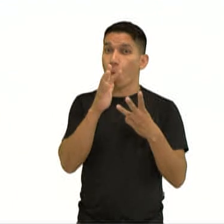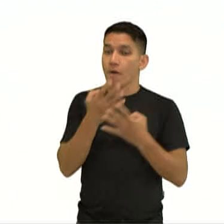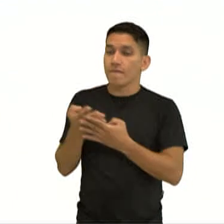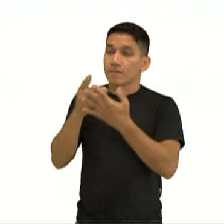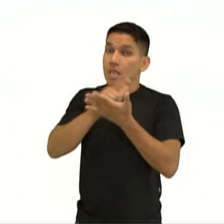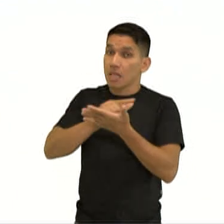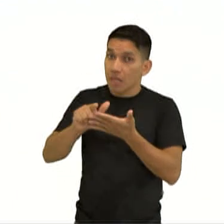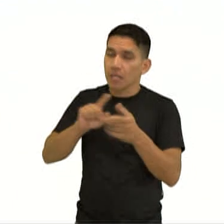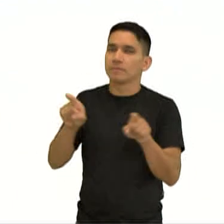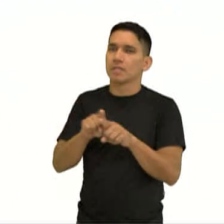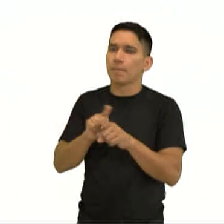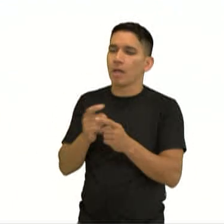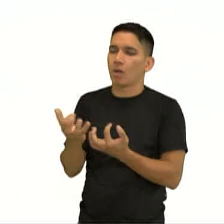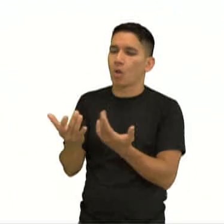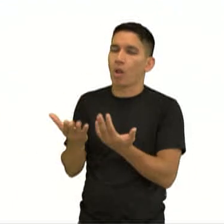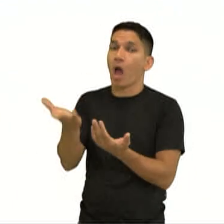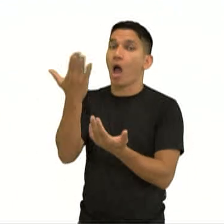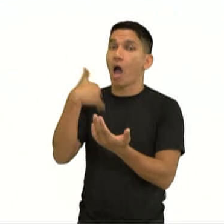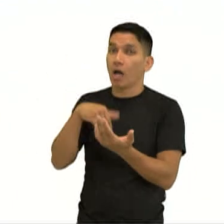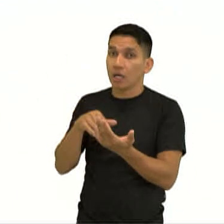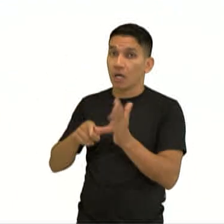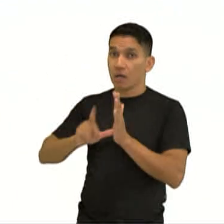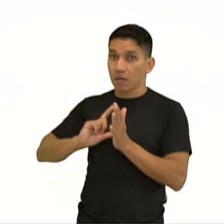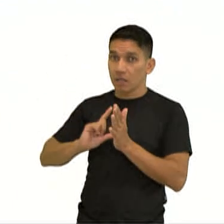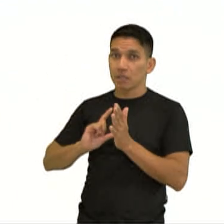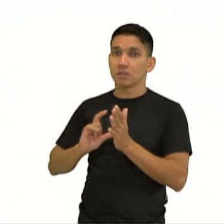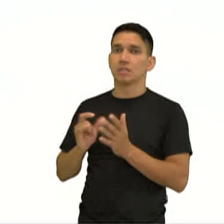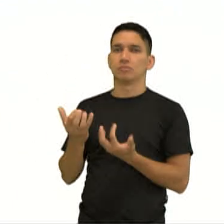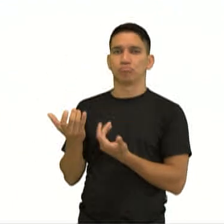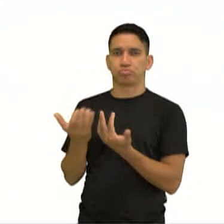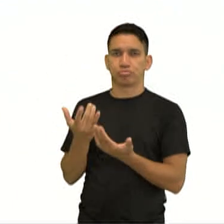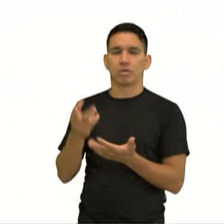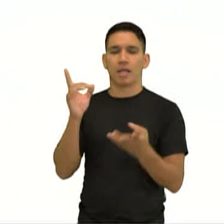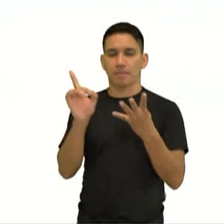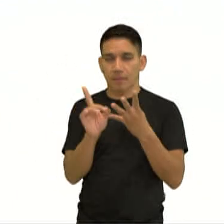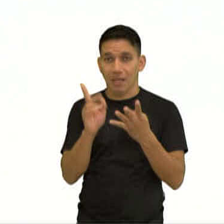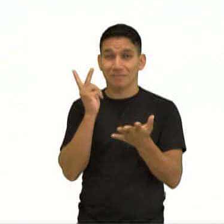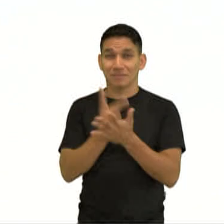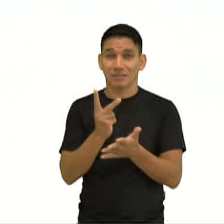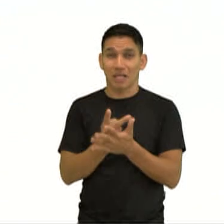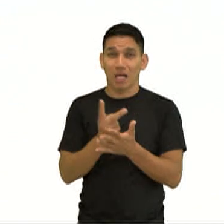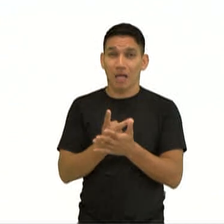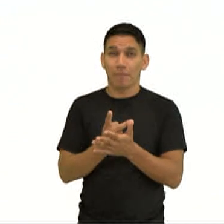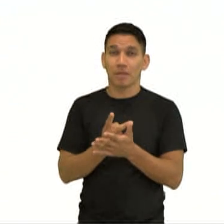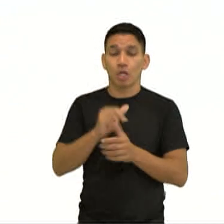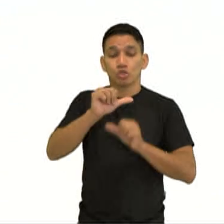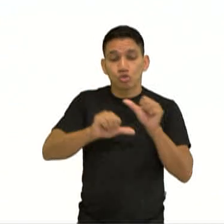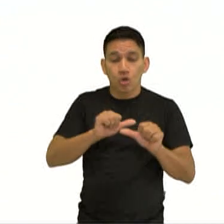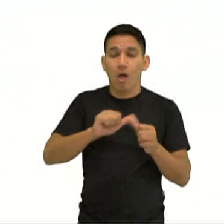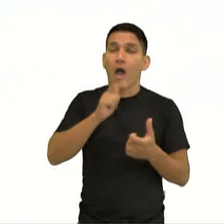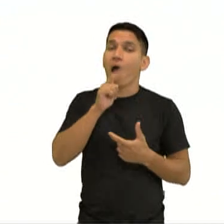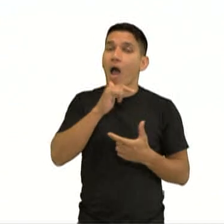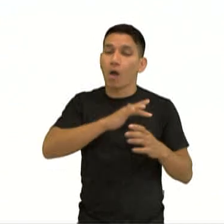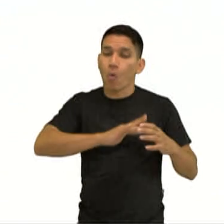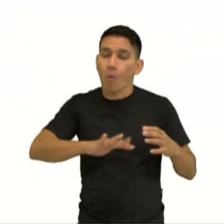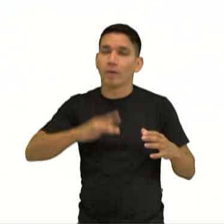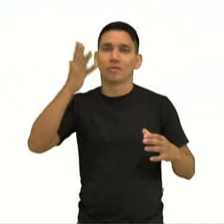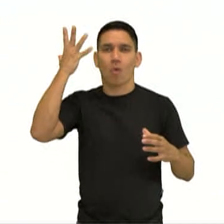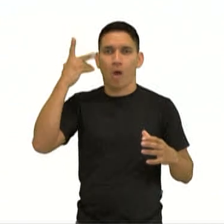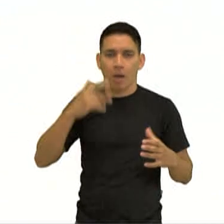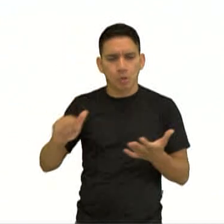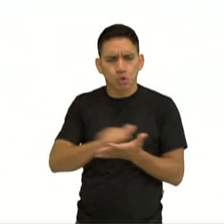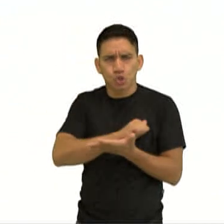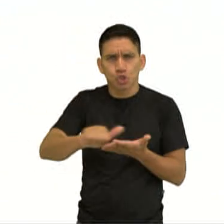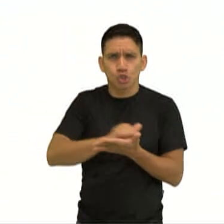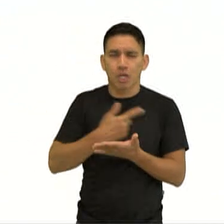alimentos antes de ingeri-los. E D. Trocar semanalmente a água dos bebedouros de animais, lavando-os com uma